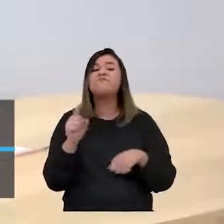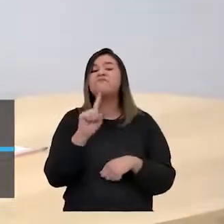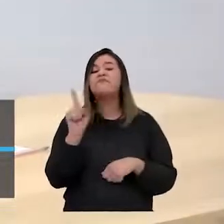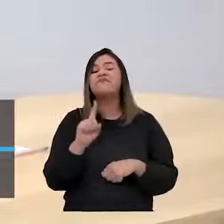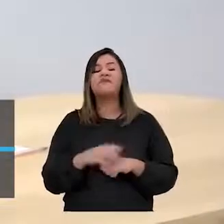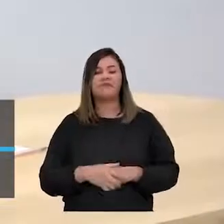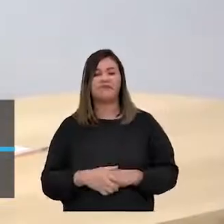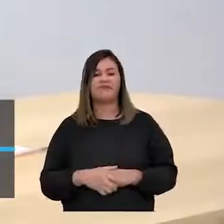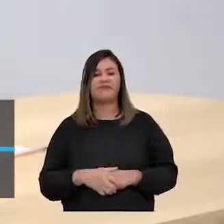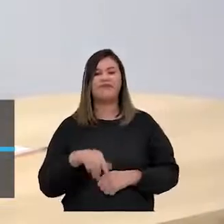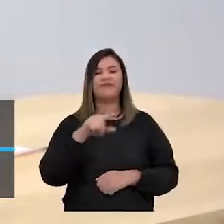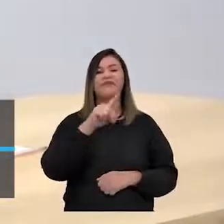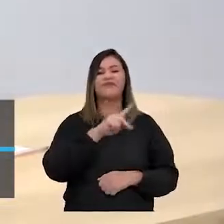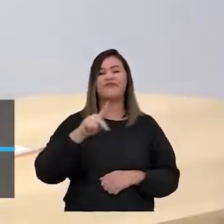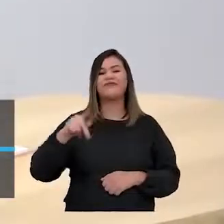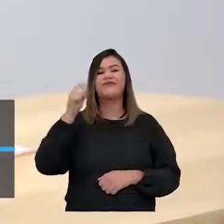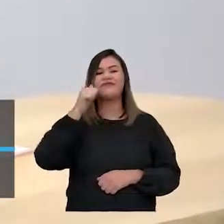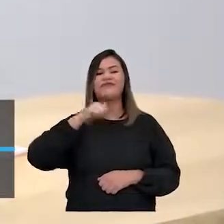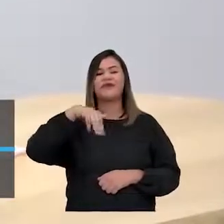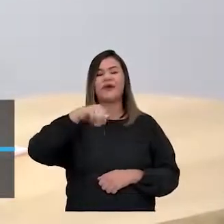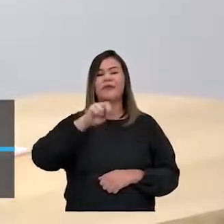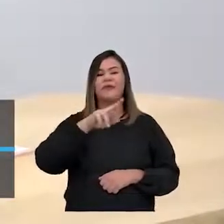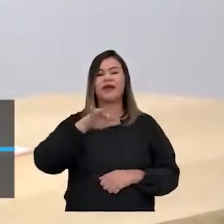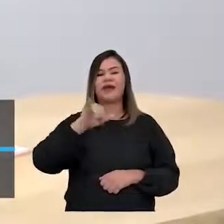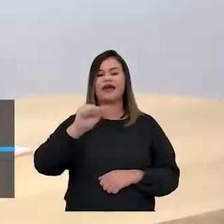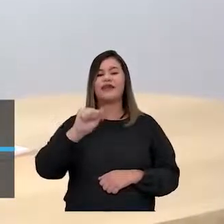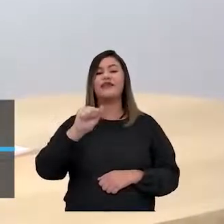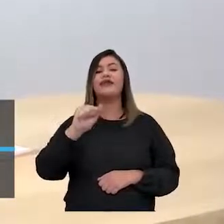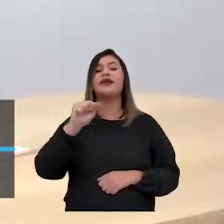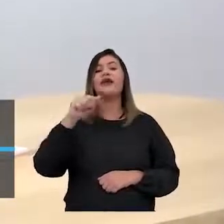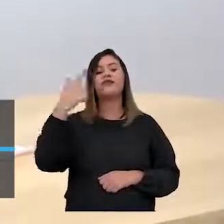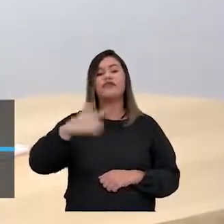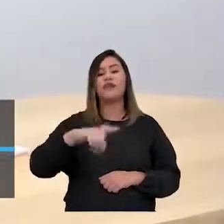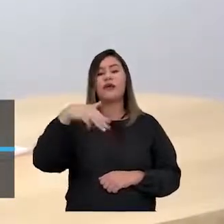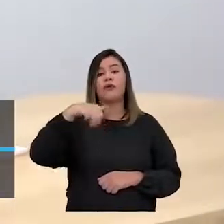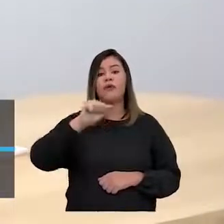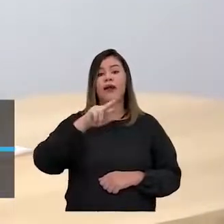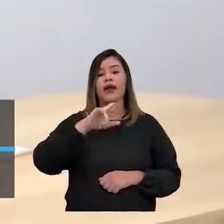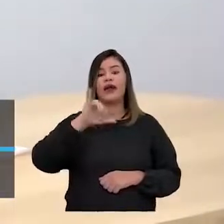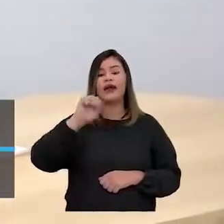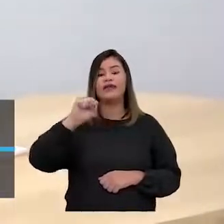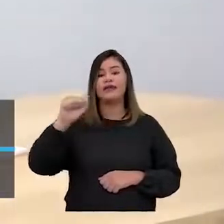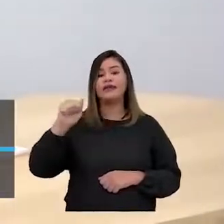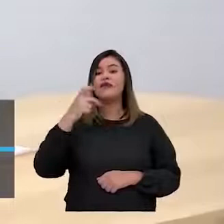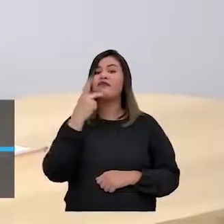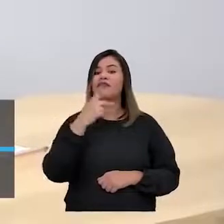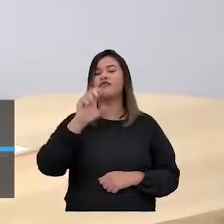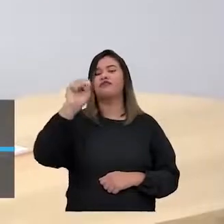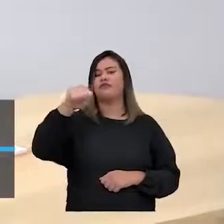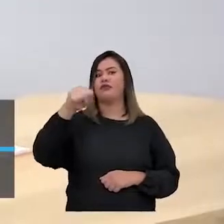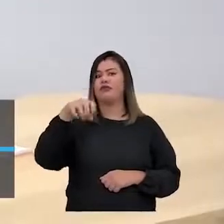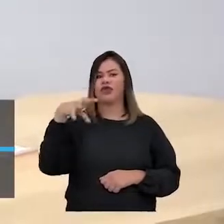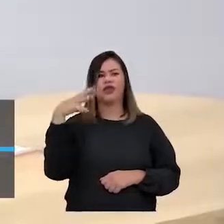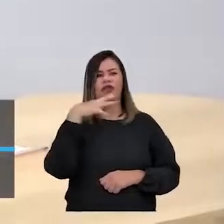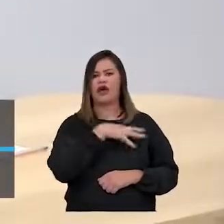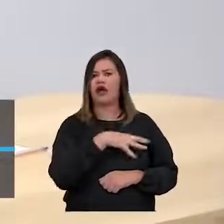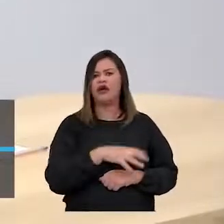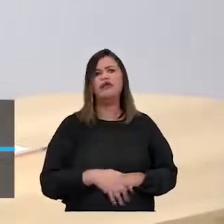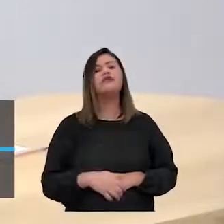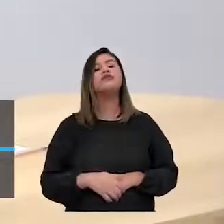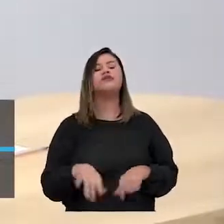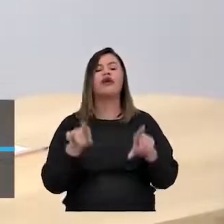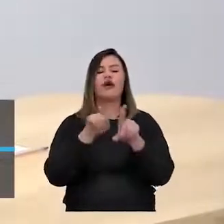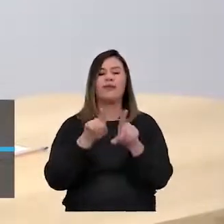Professora Maria disse que sim. Professora Marisa também disse que sim, claro, isso mesmo. A Caroline e a Lívia da